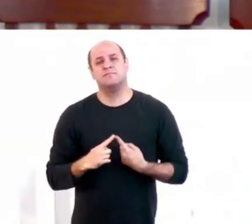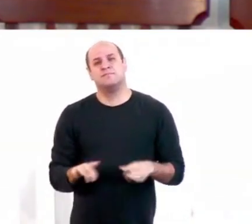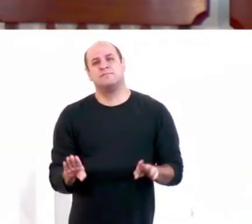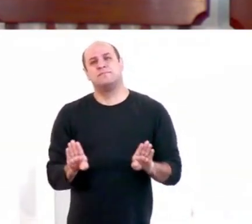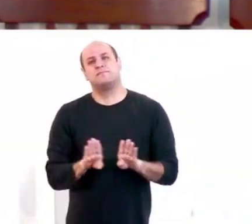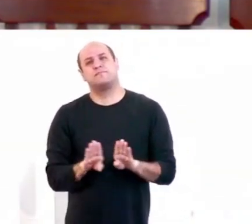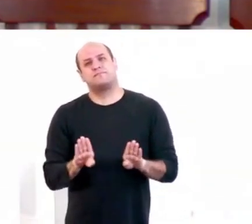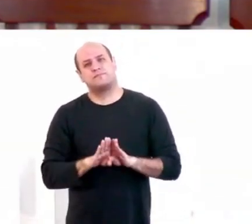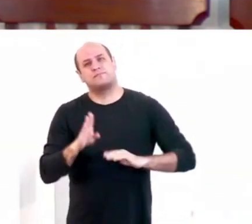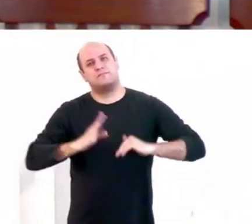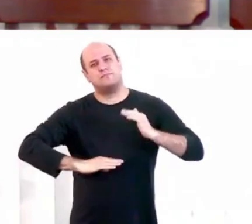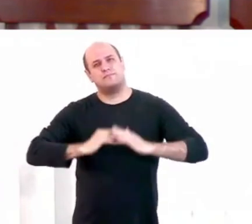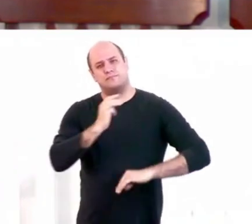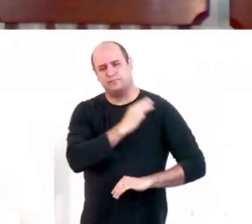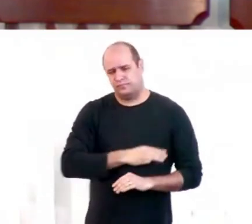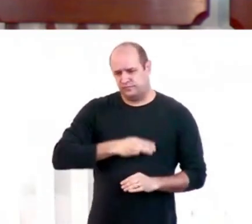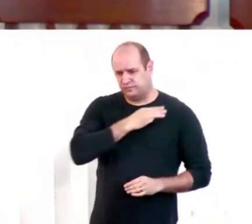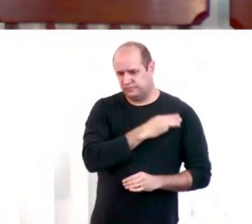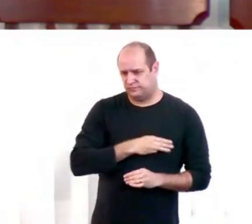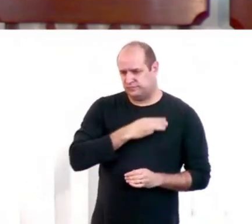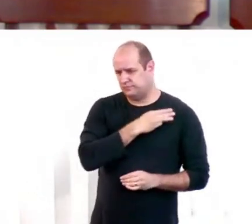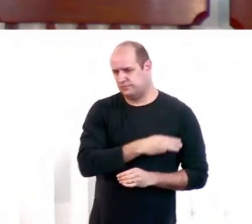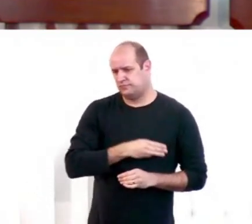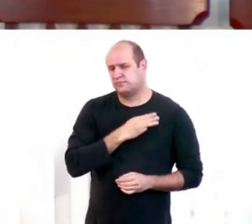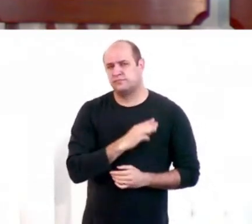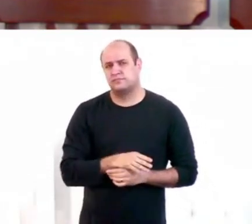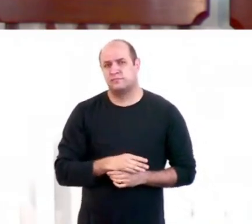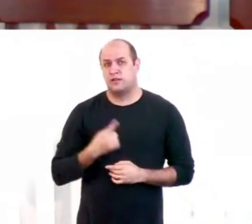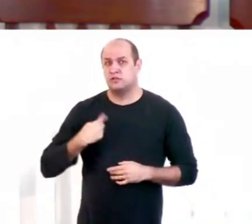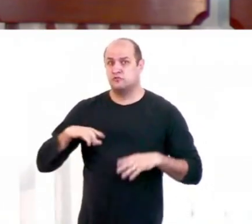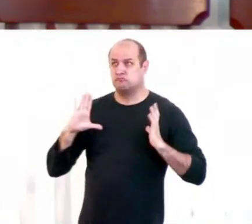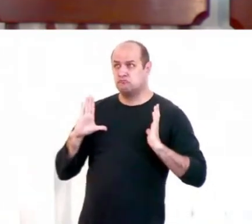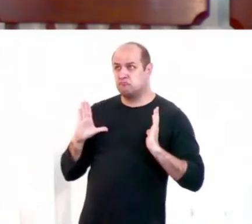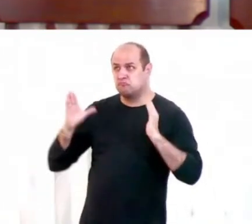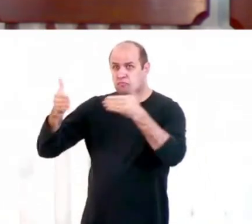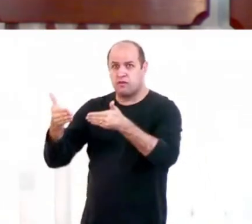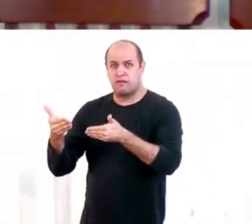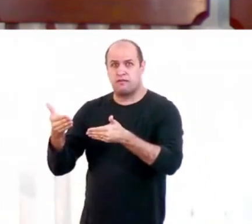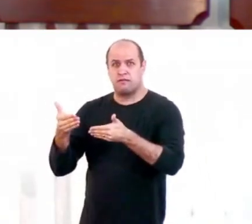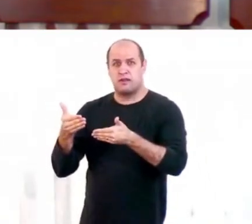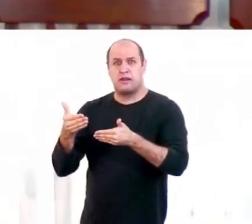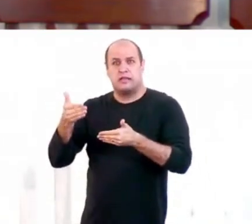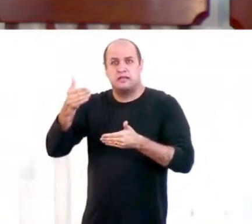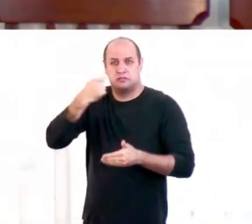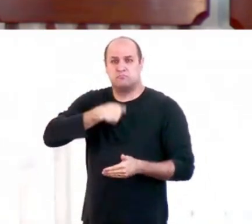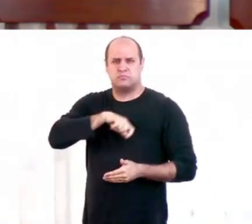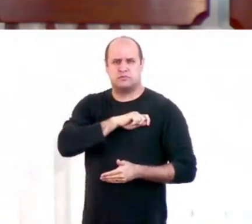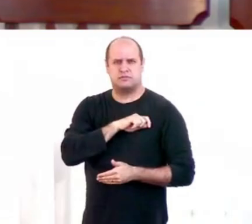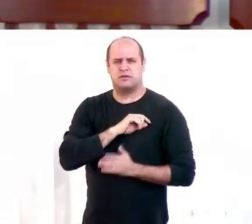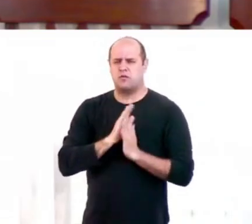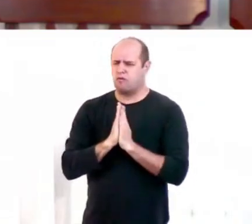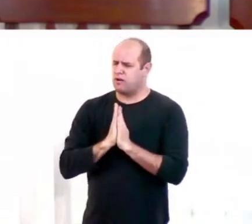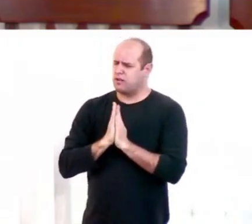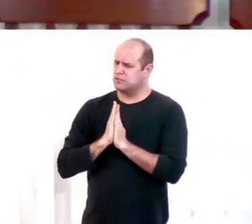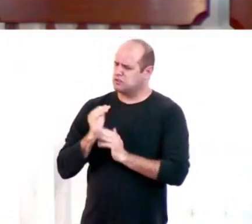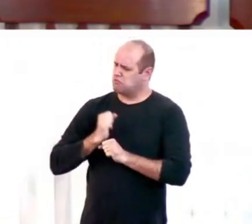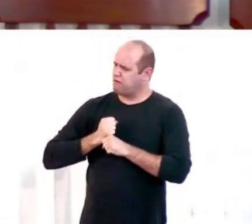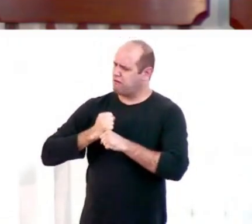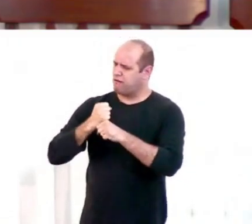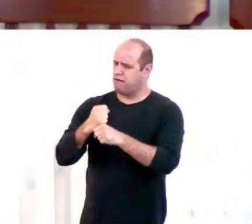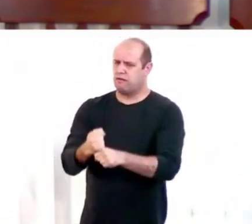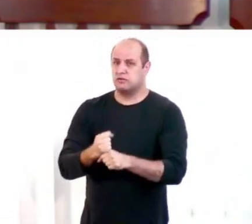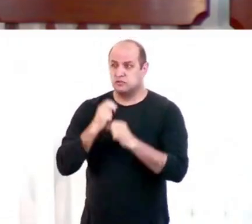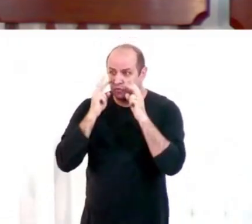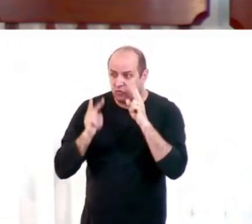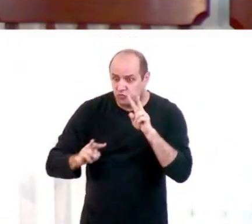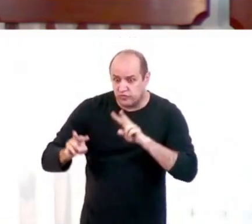fazendo missões. Chegamos na Espanha após longos anos de oração. Estava espiando a terra, fomos